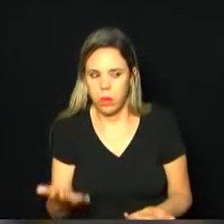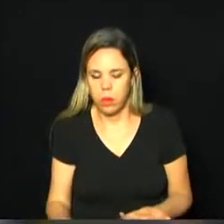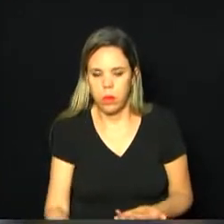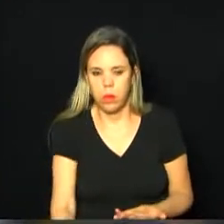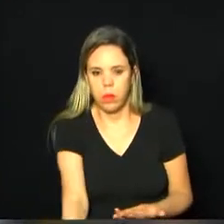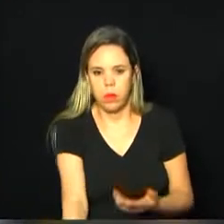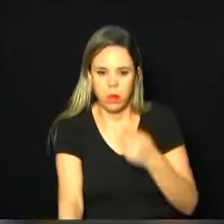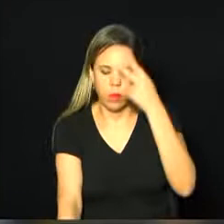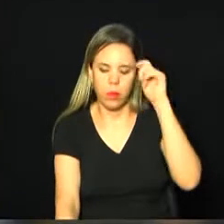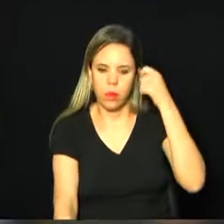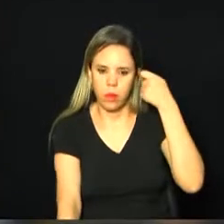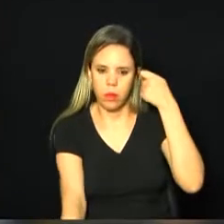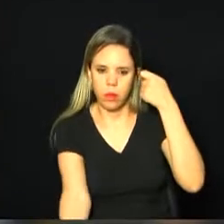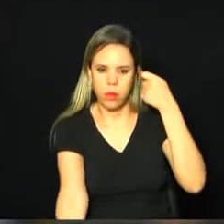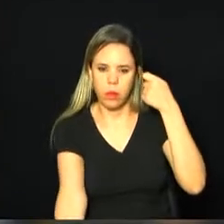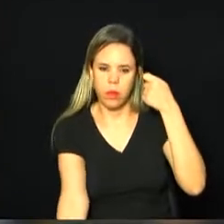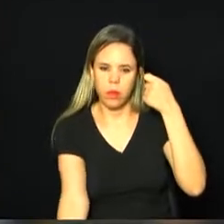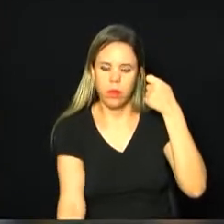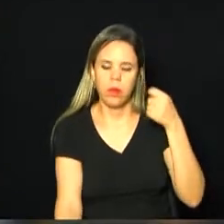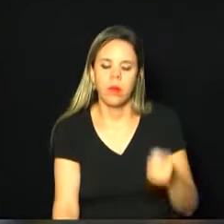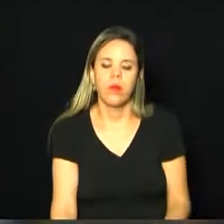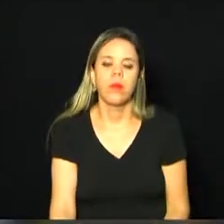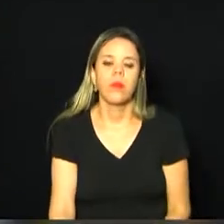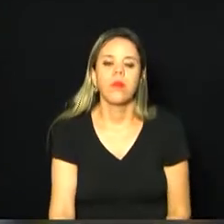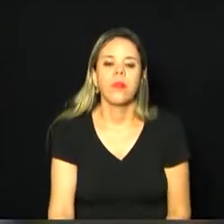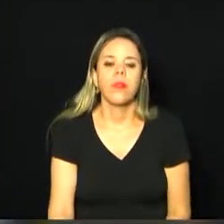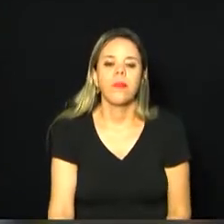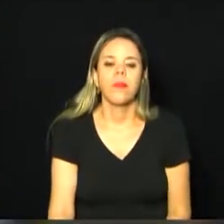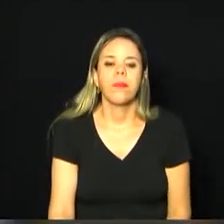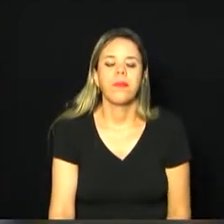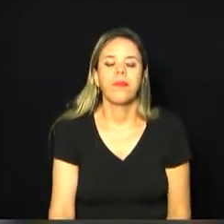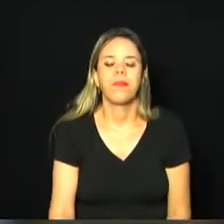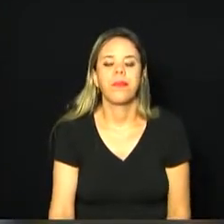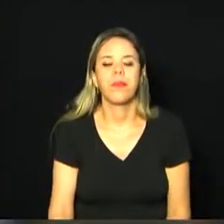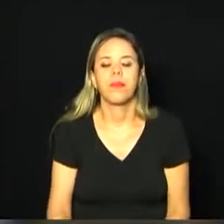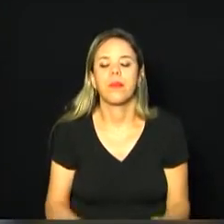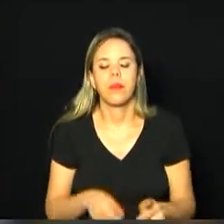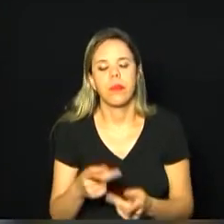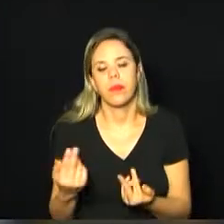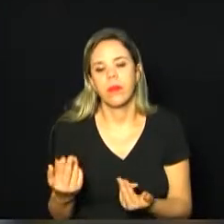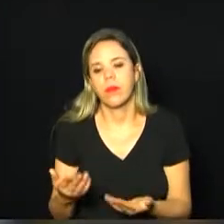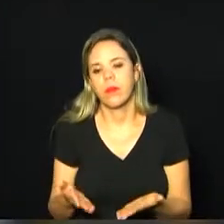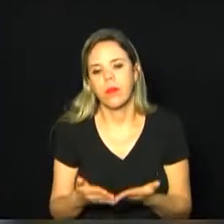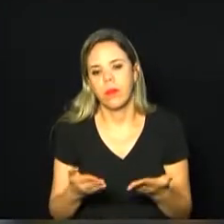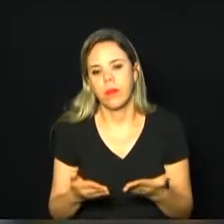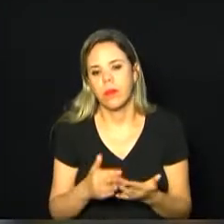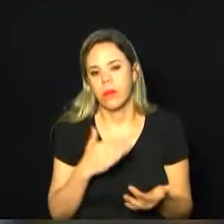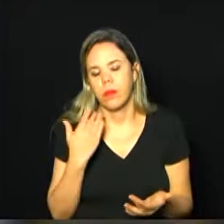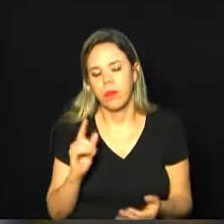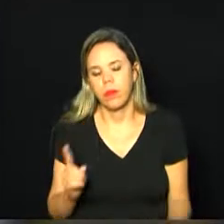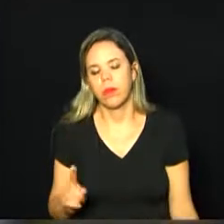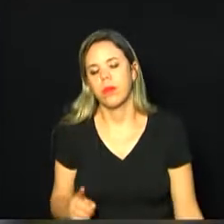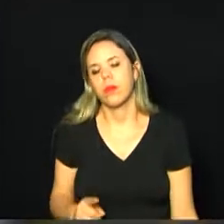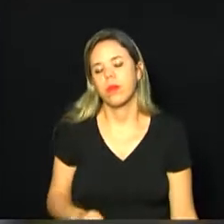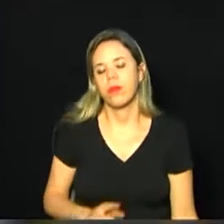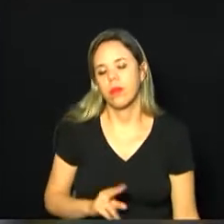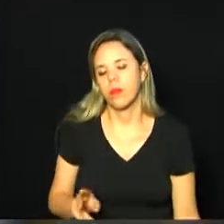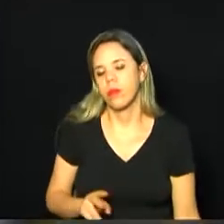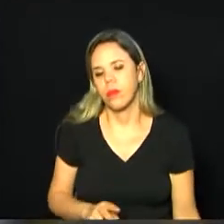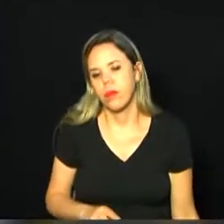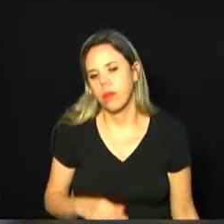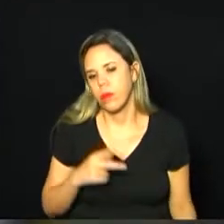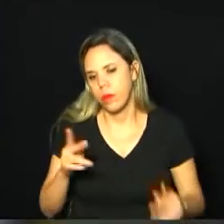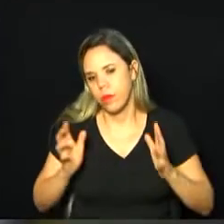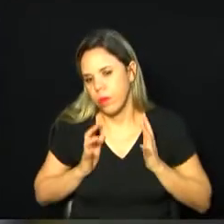são negros e são não de baixa renda né como como aqueles que são mortos mas não são na